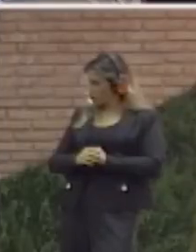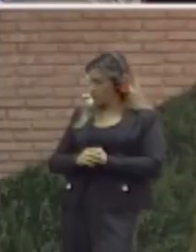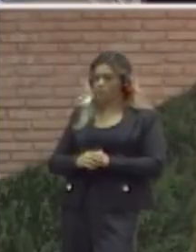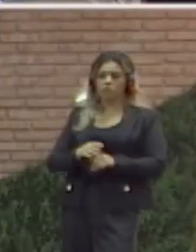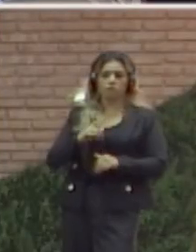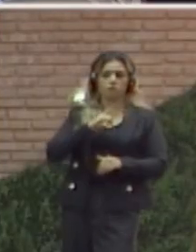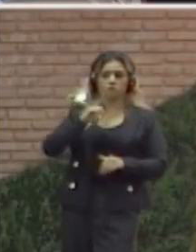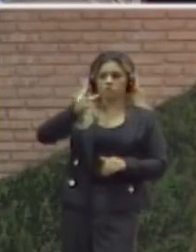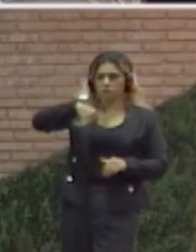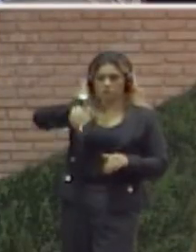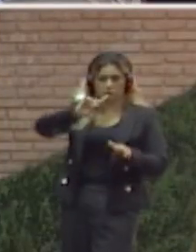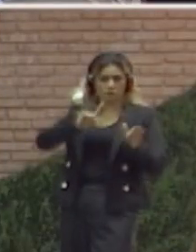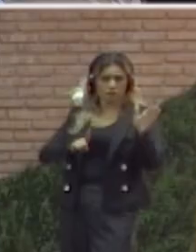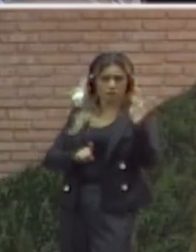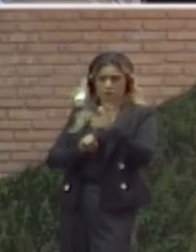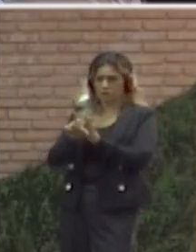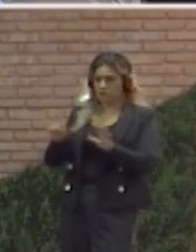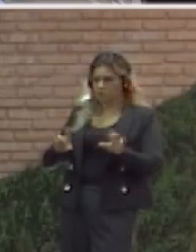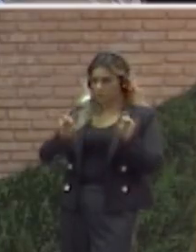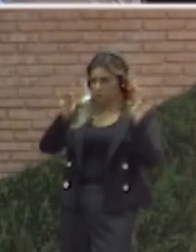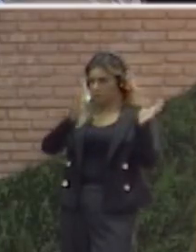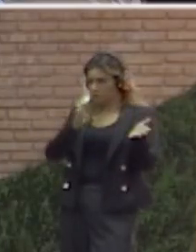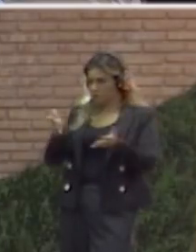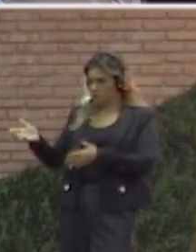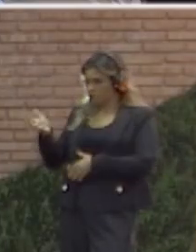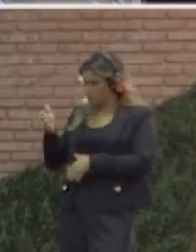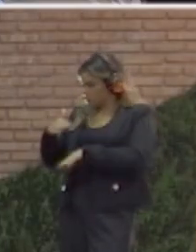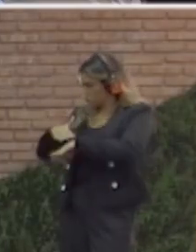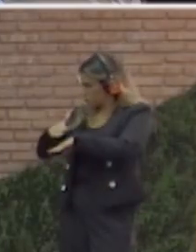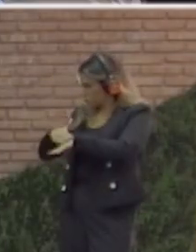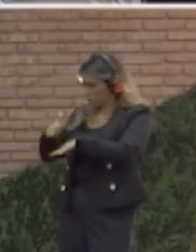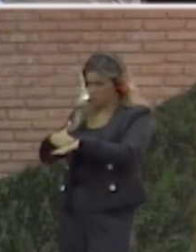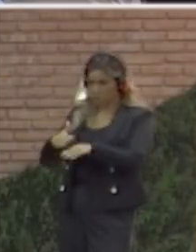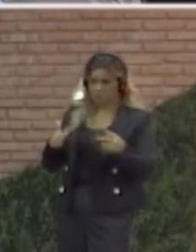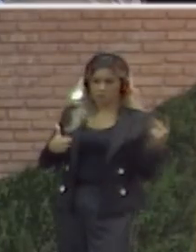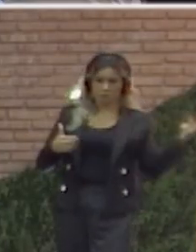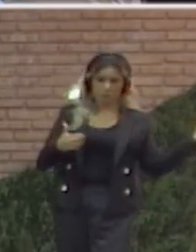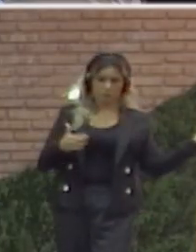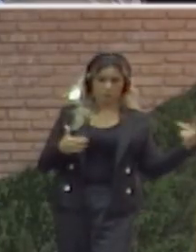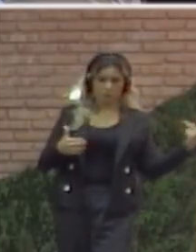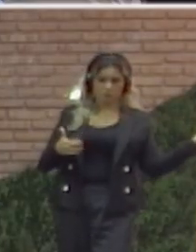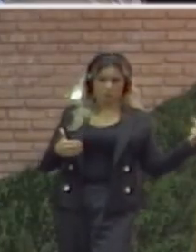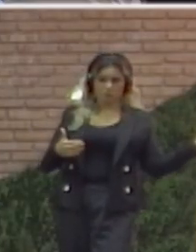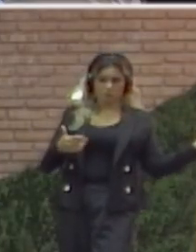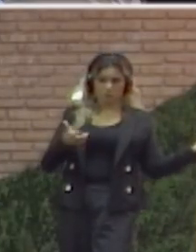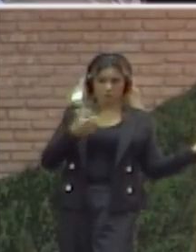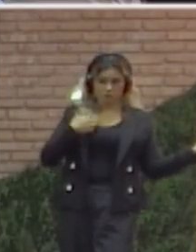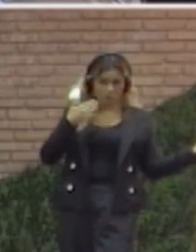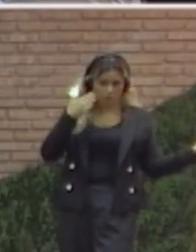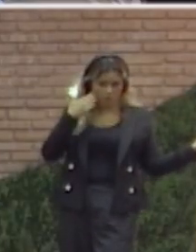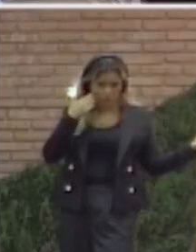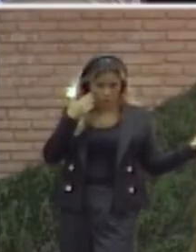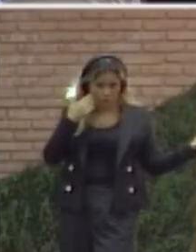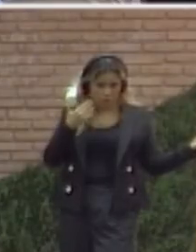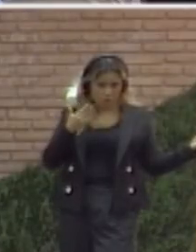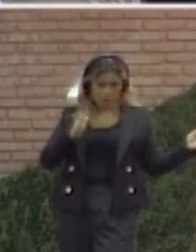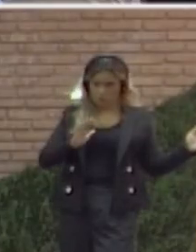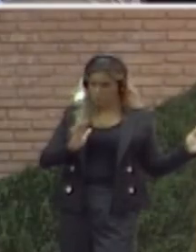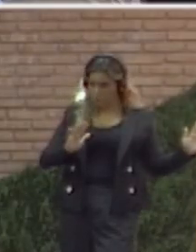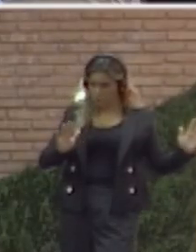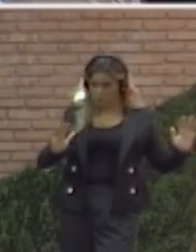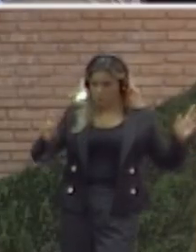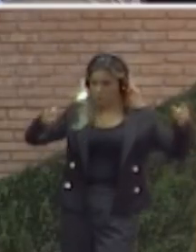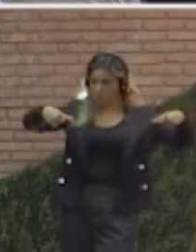Alguém tem alguma pergunta especial que queira fazer tanto para o Andy ou para a Gabriela?